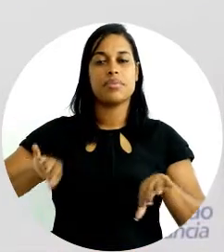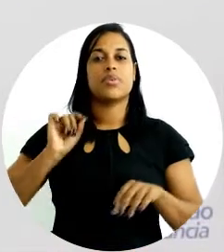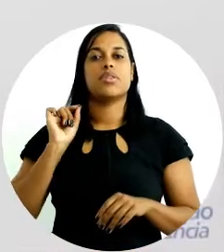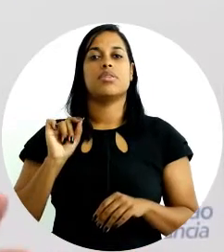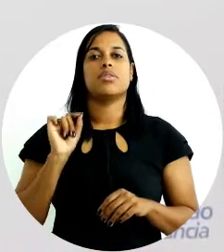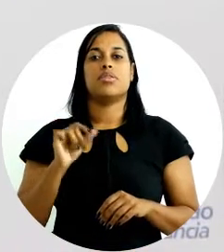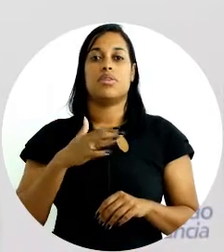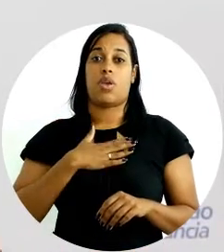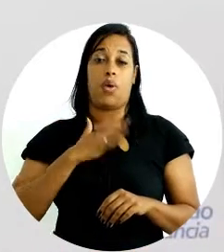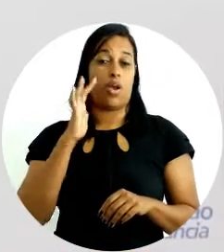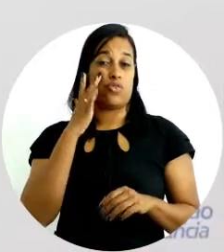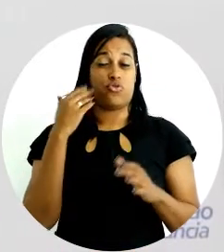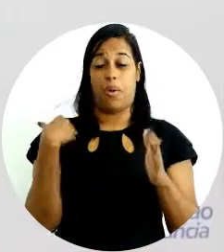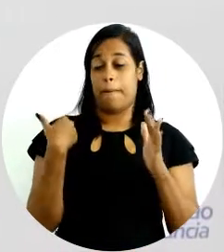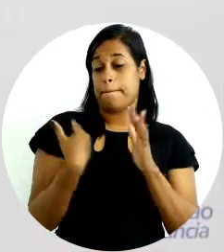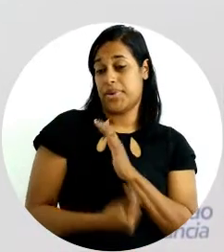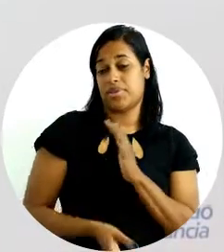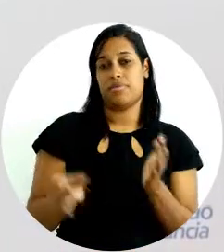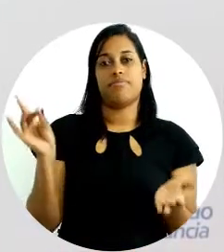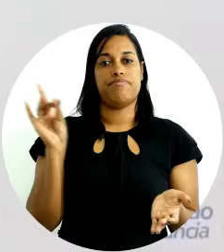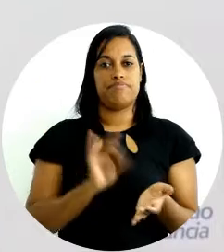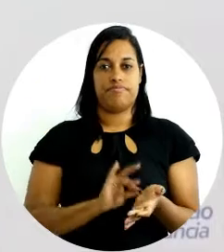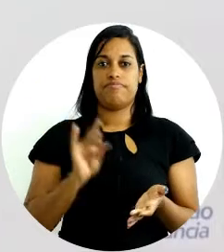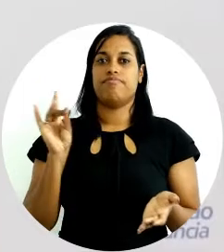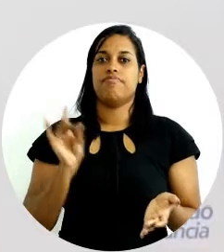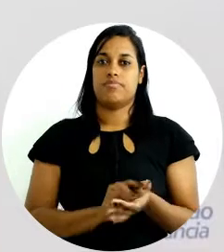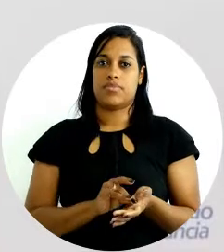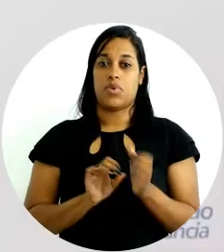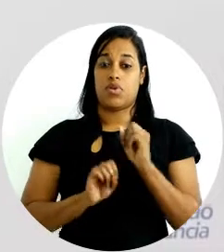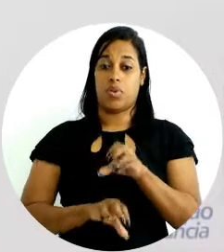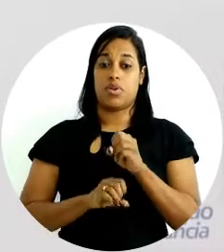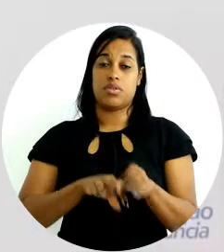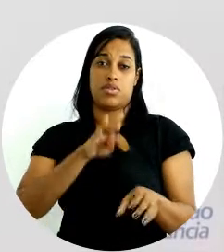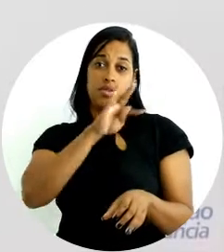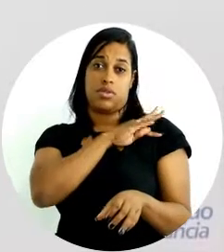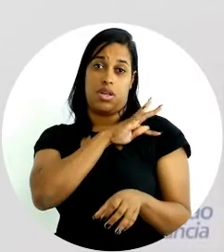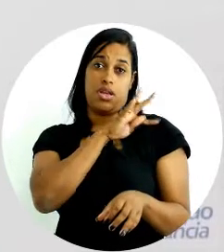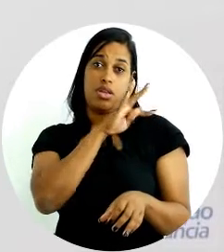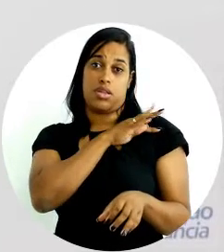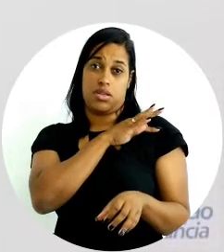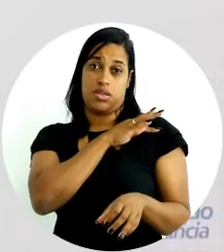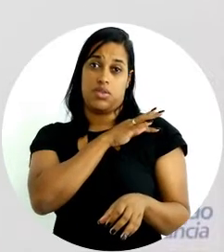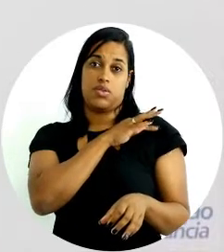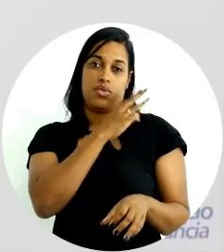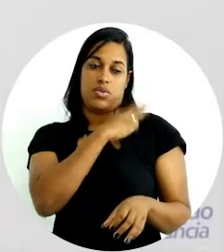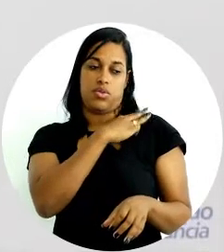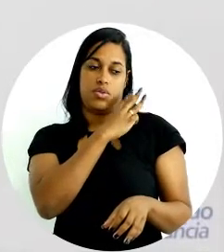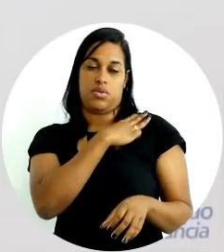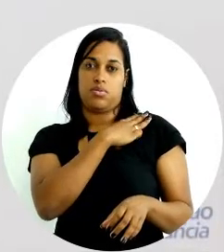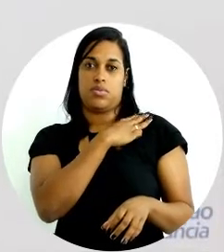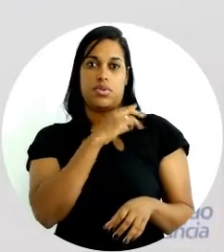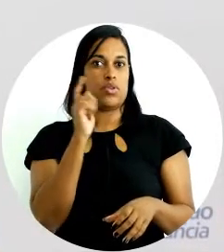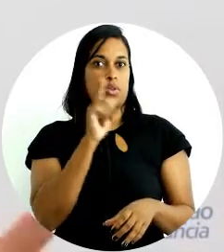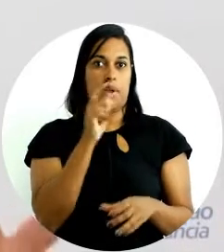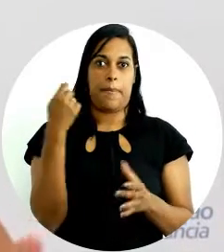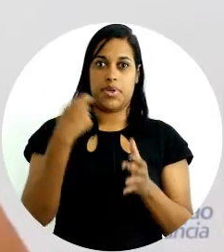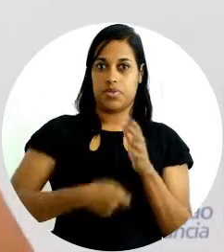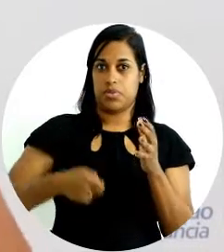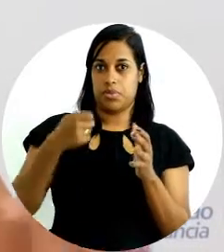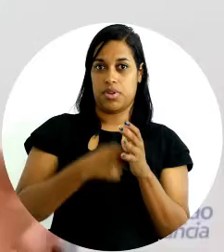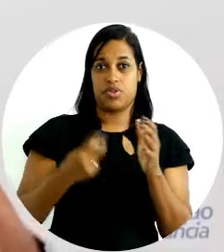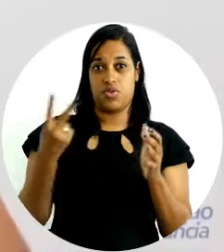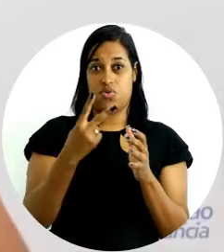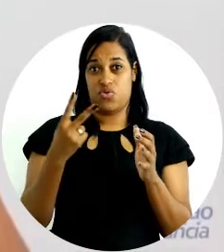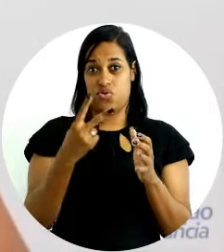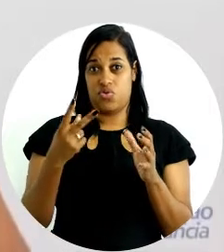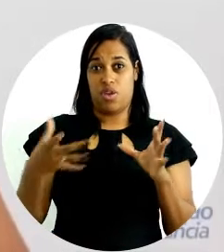separação uma perda tremenda do ensino técnico do ensino segundo grau. Não é mais